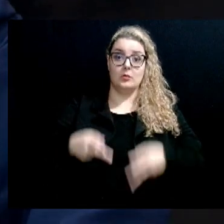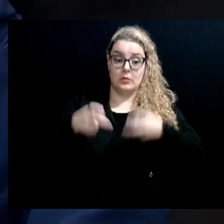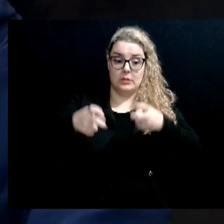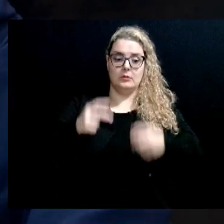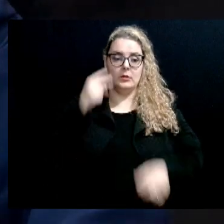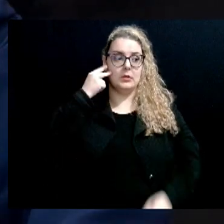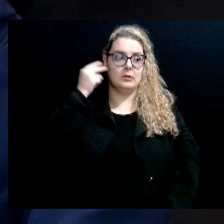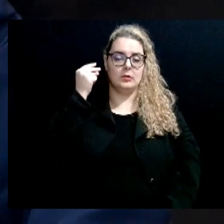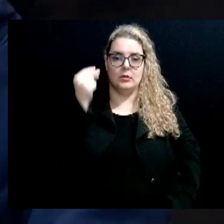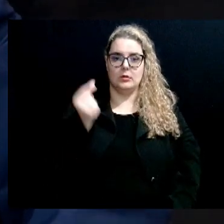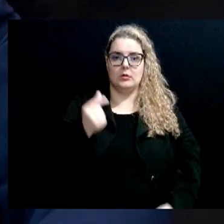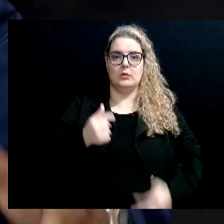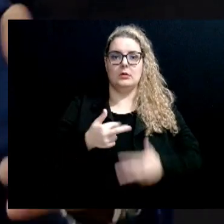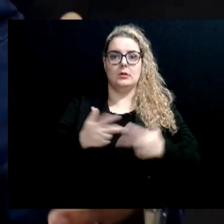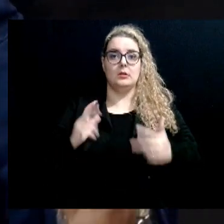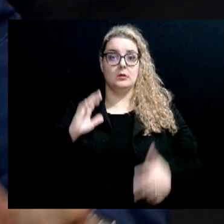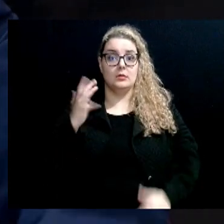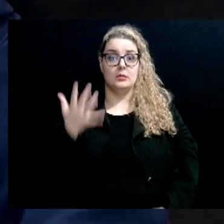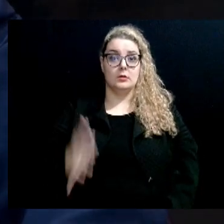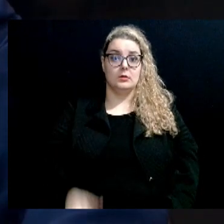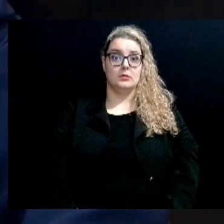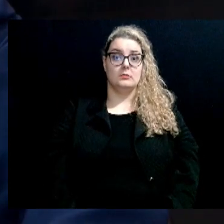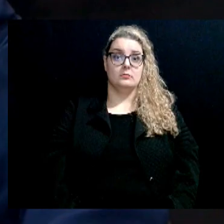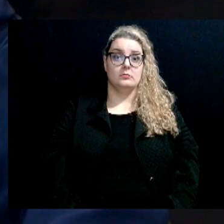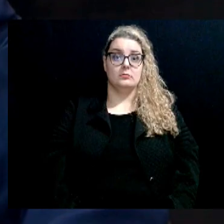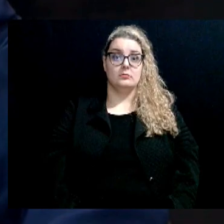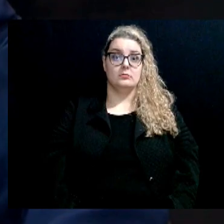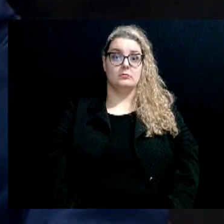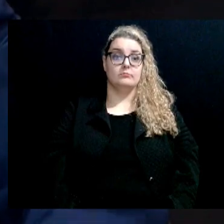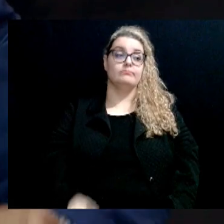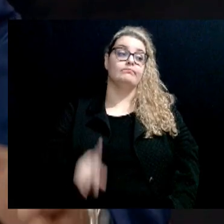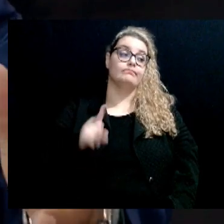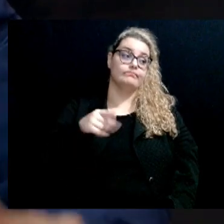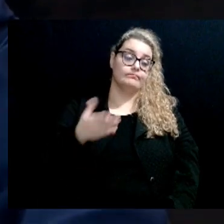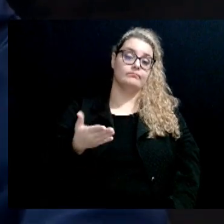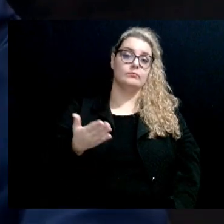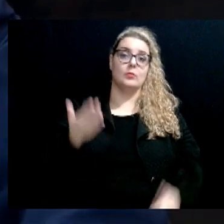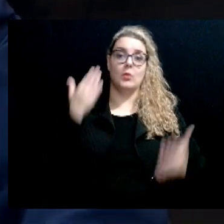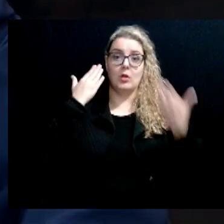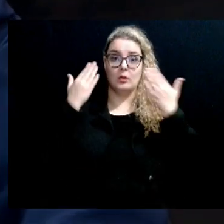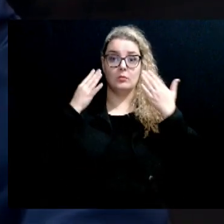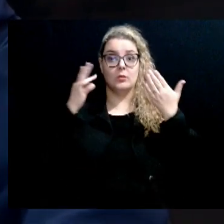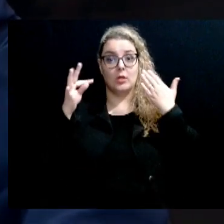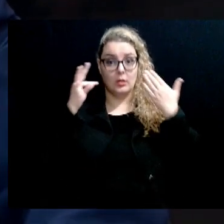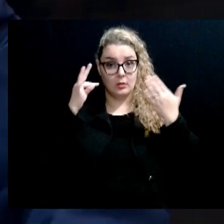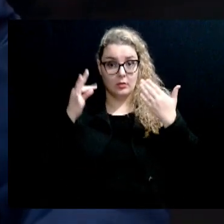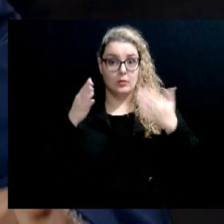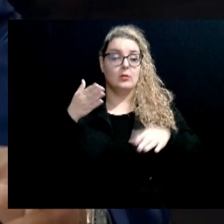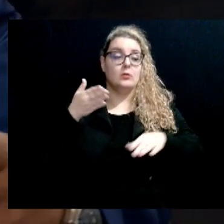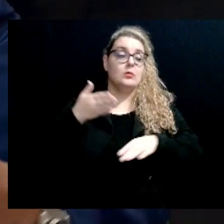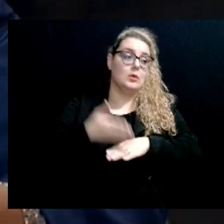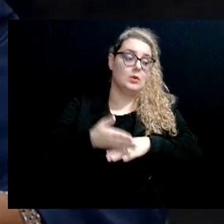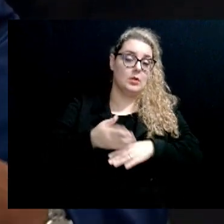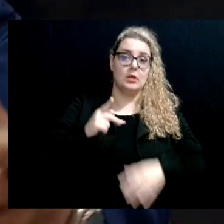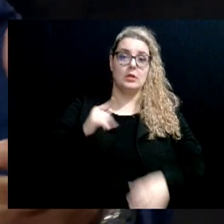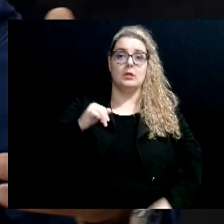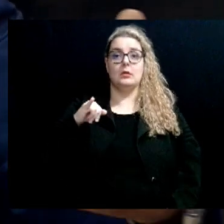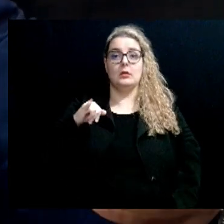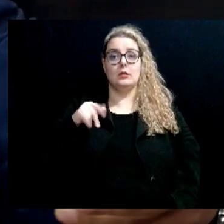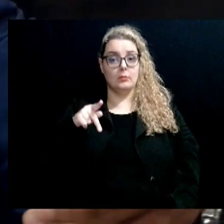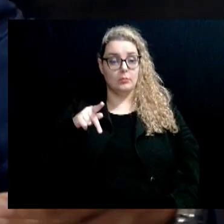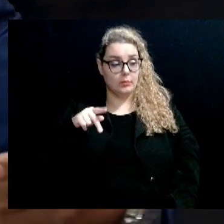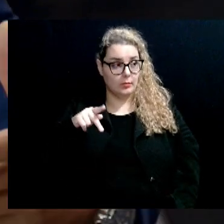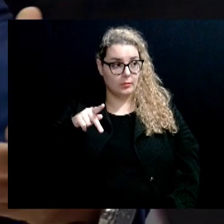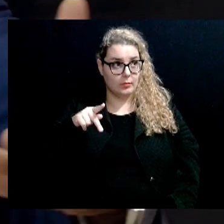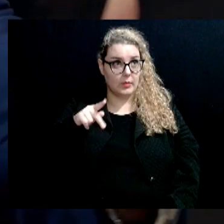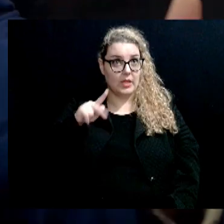coisas acontecem, aí que entra a psicoterapia, aí que entra a hipnoterapia, que é onde esses